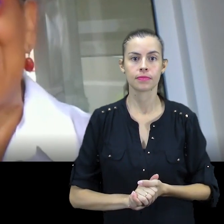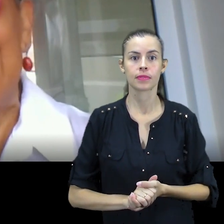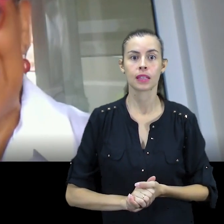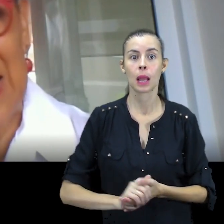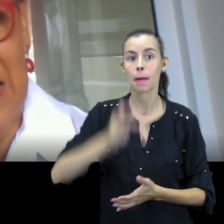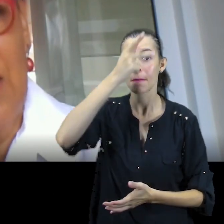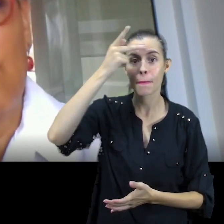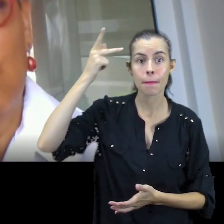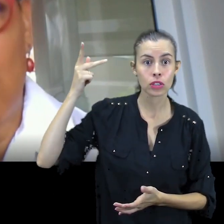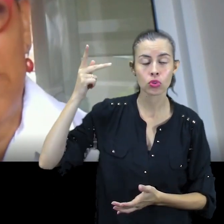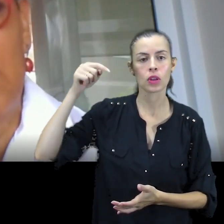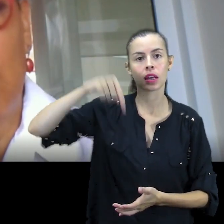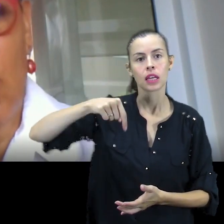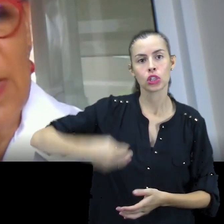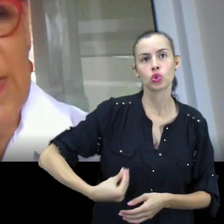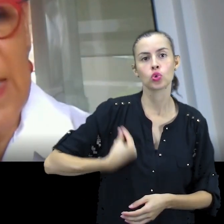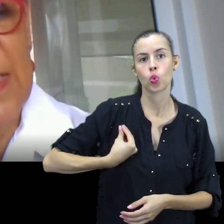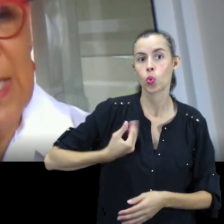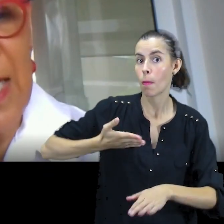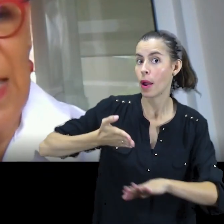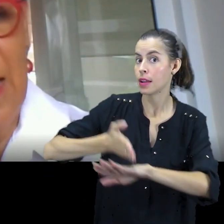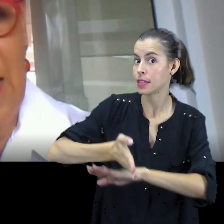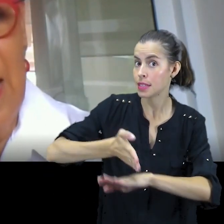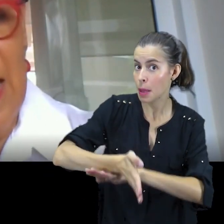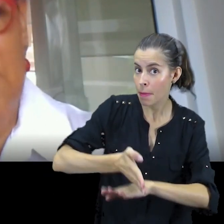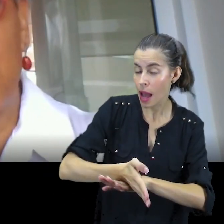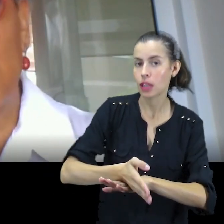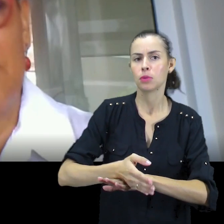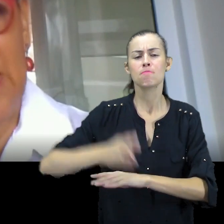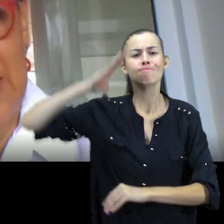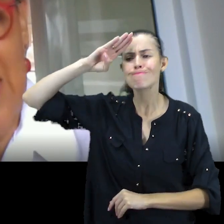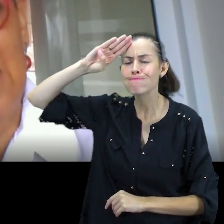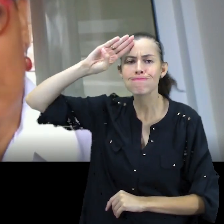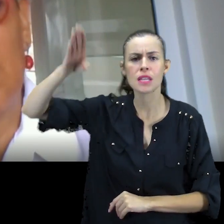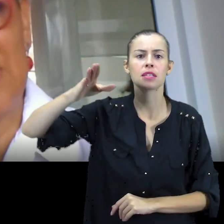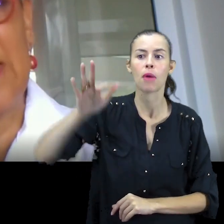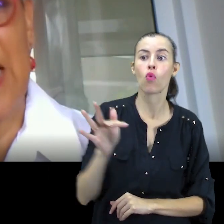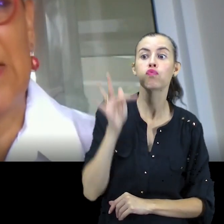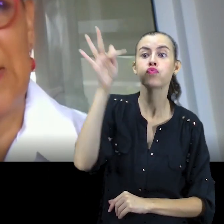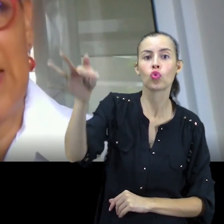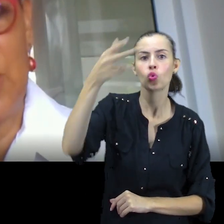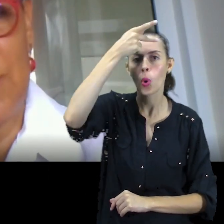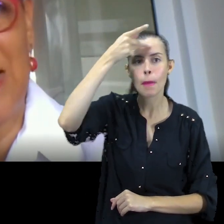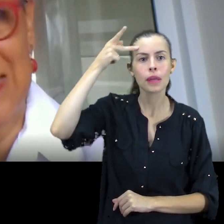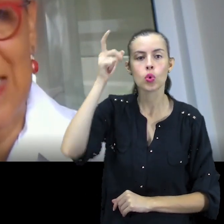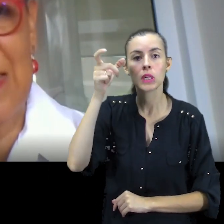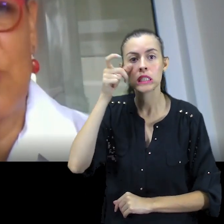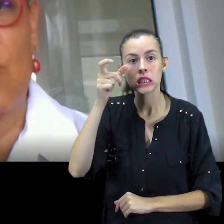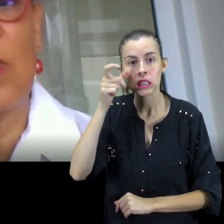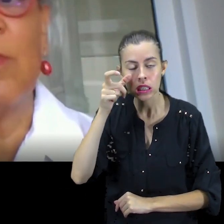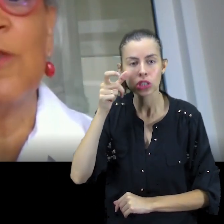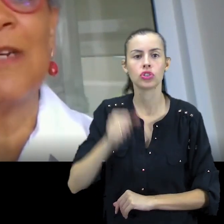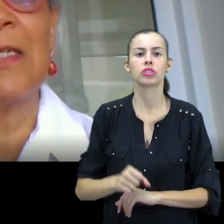não vacila sobre todas as possibilidades que a universidade tem de fazer